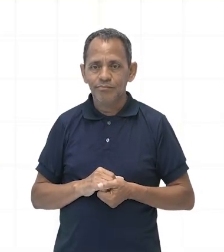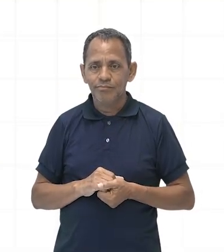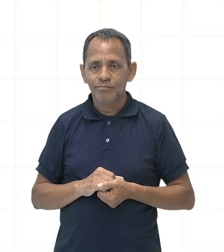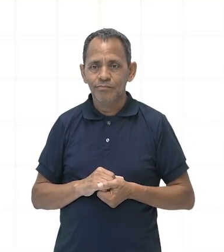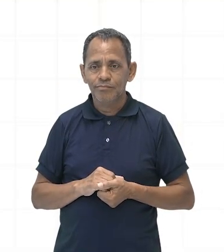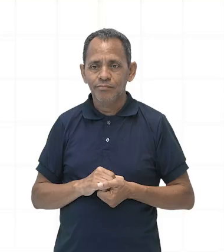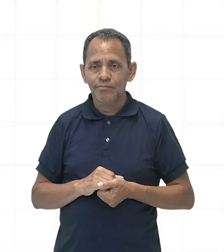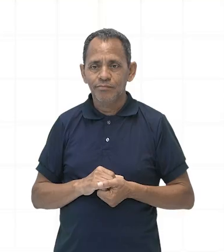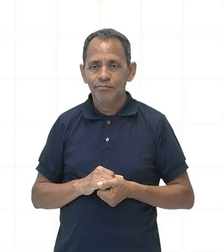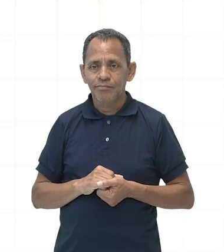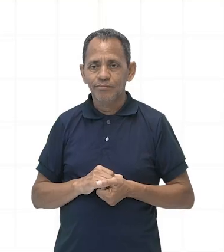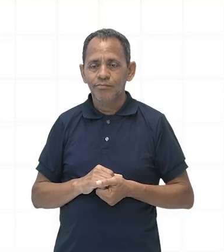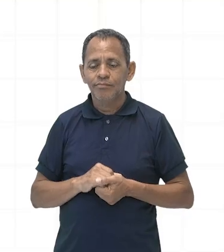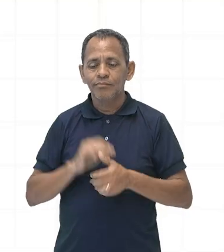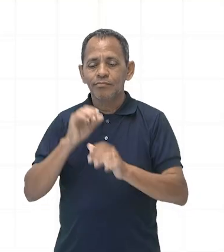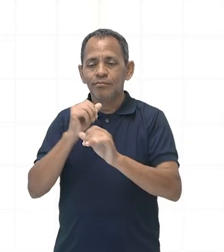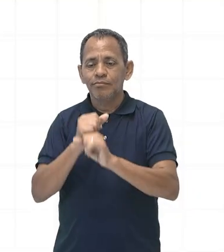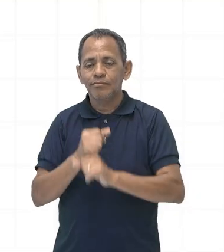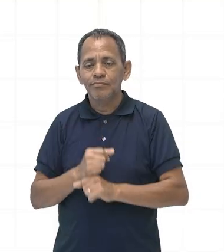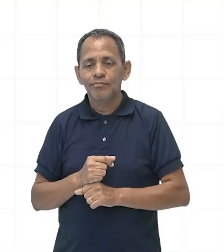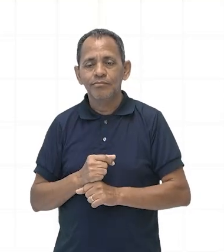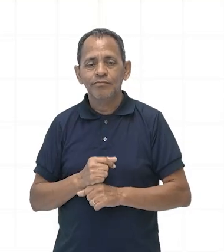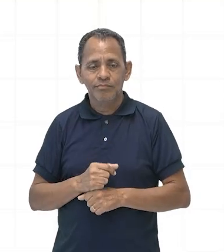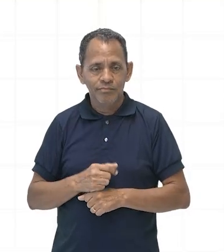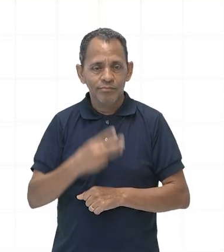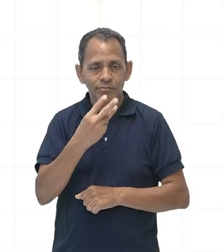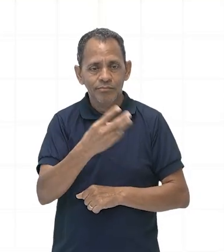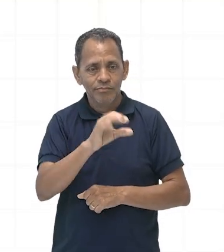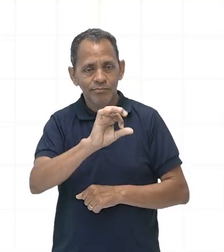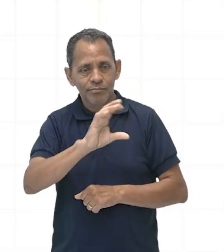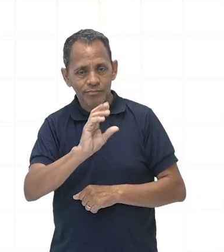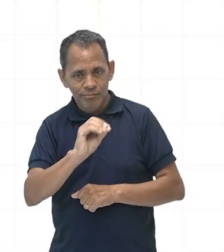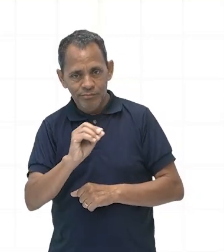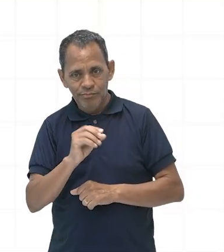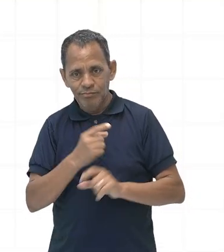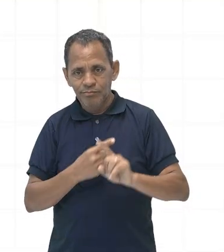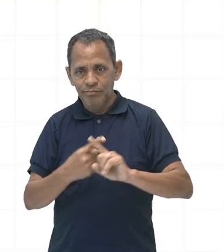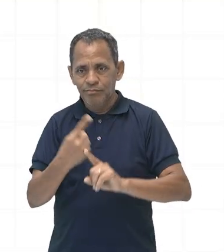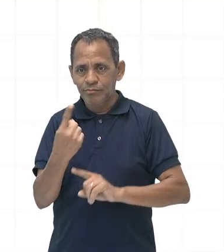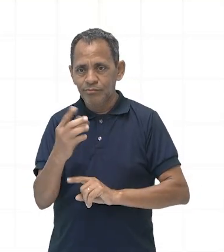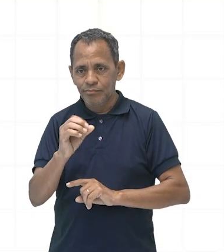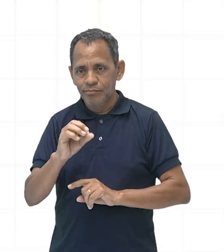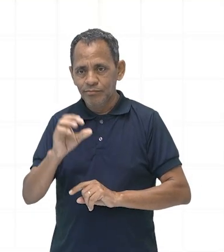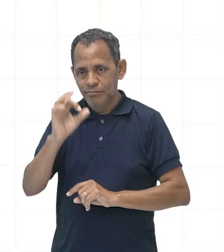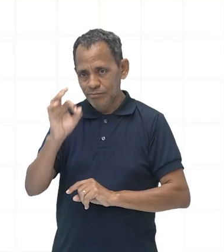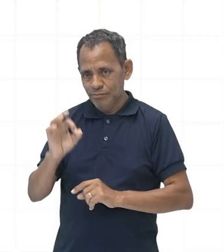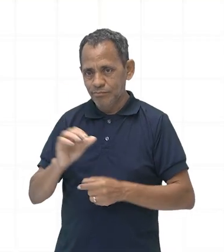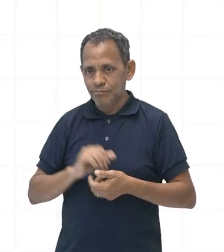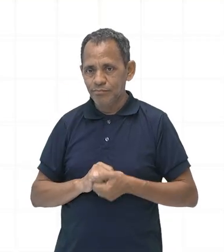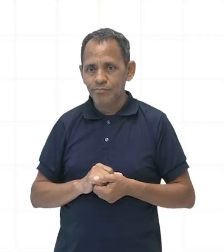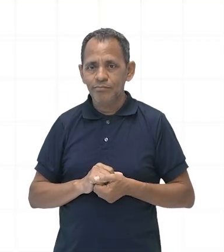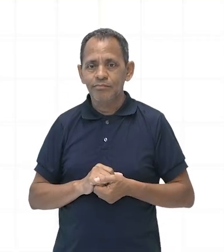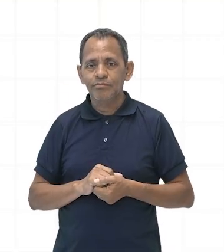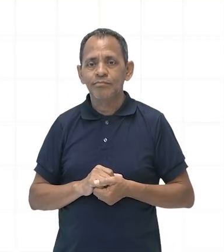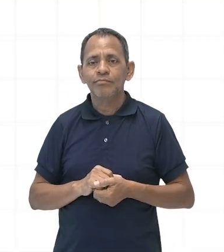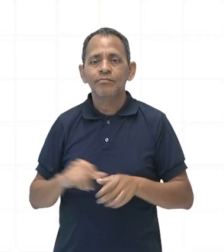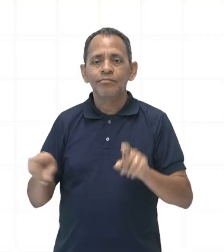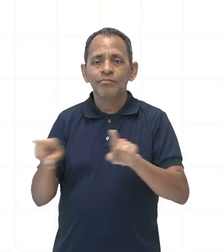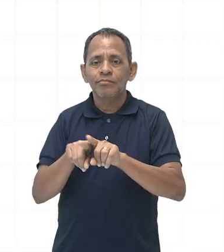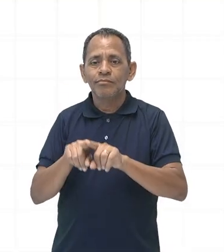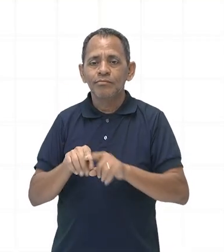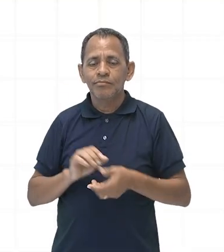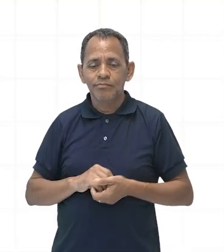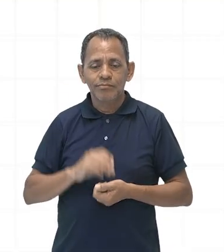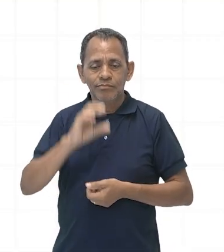menos 10%. Calculando 10% de 390, nós sabemos que 10% é a mesma coisa